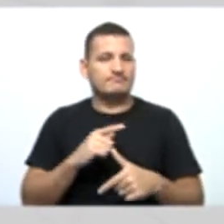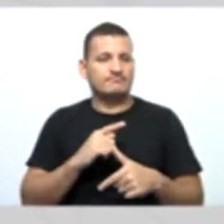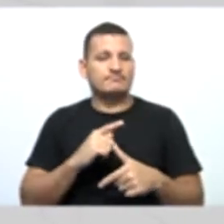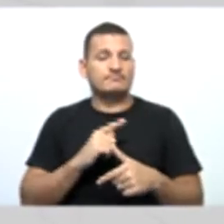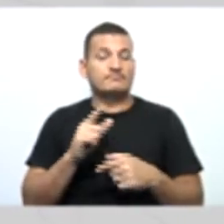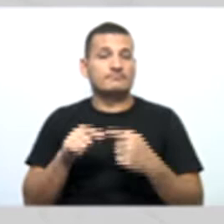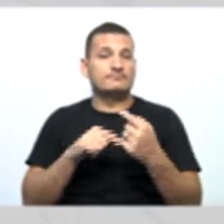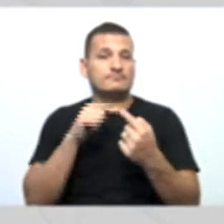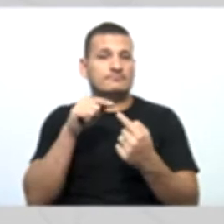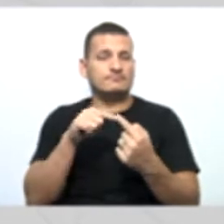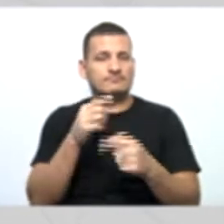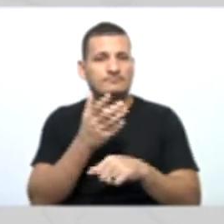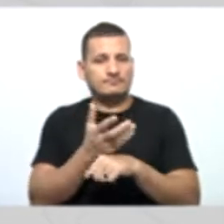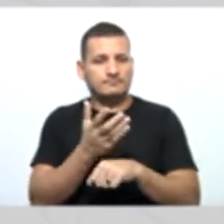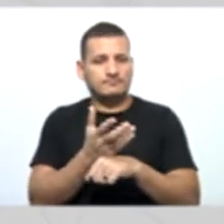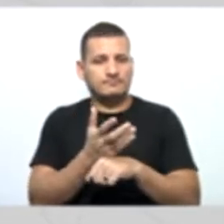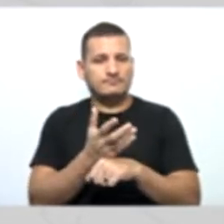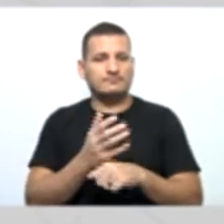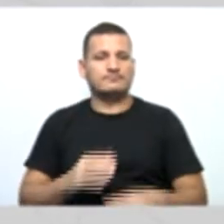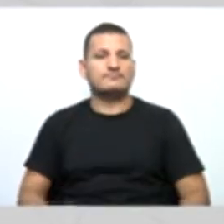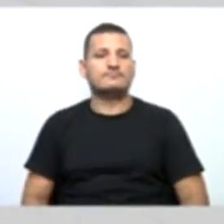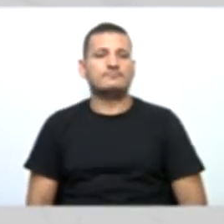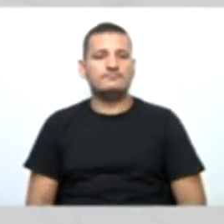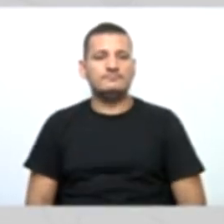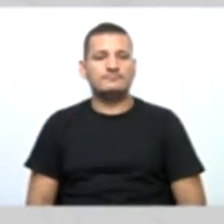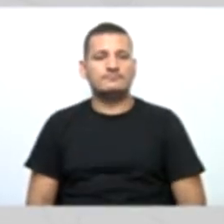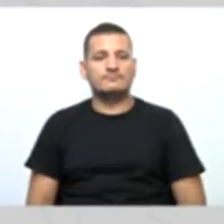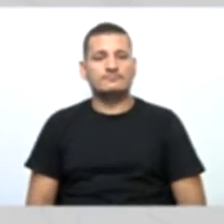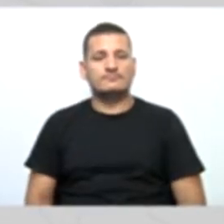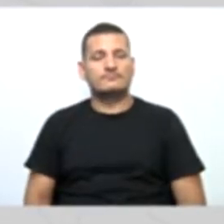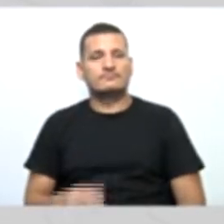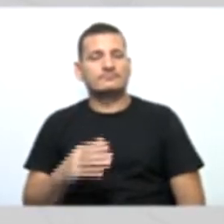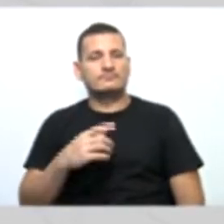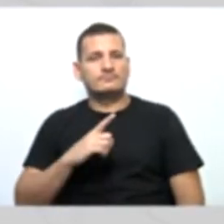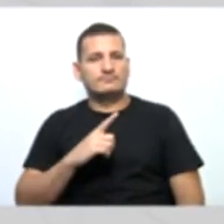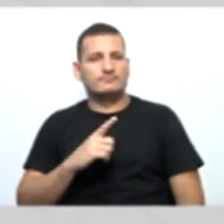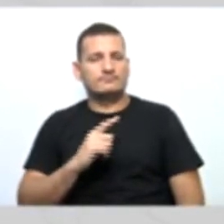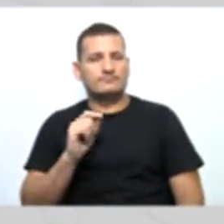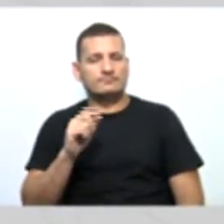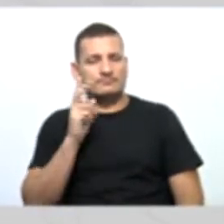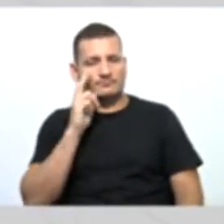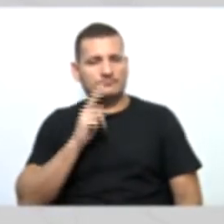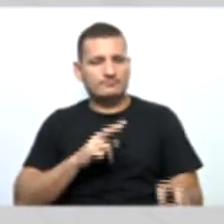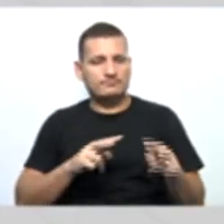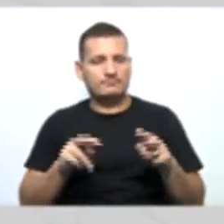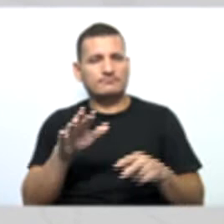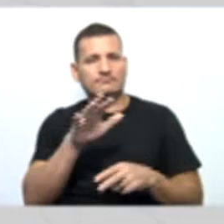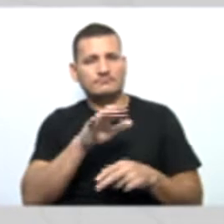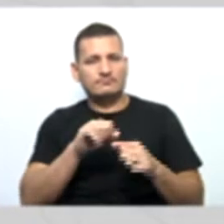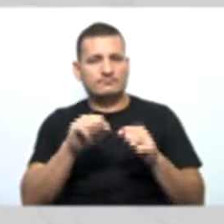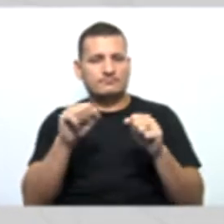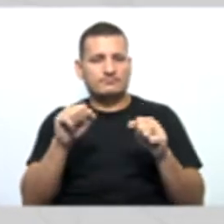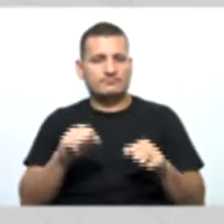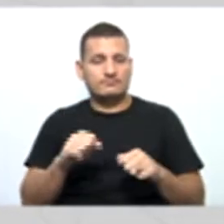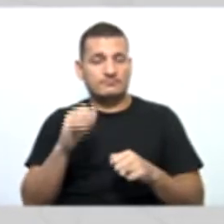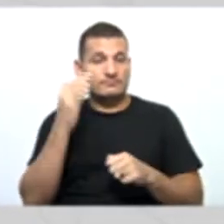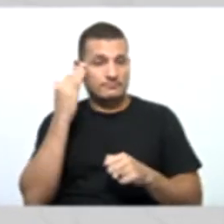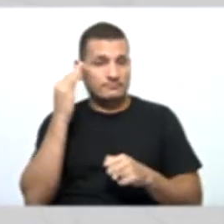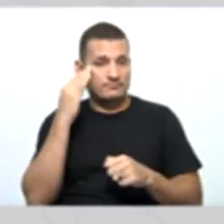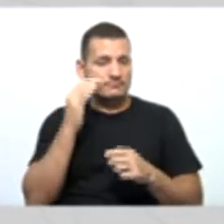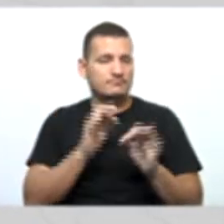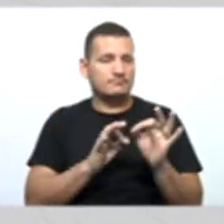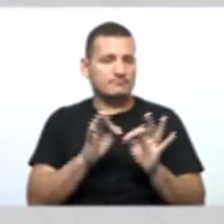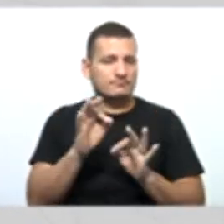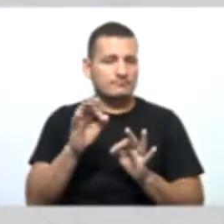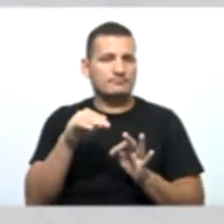objetivo da disciplina? São esses aqui, ó. Obter uma visão geral do sistema, compreender modelagem de